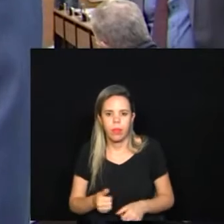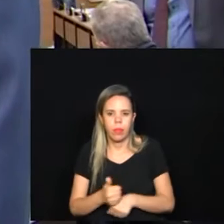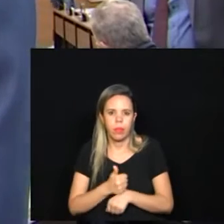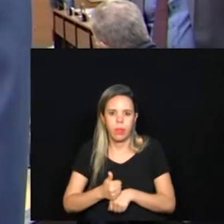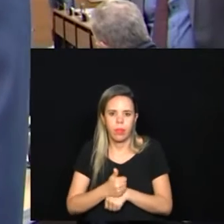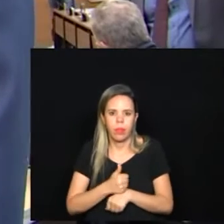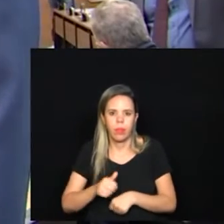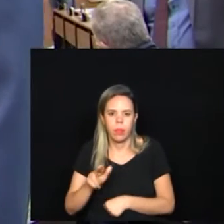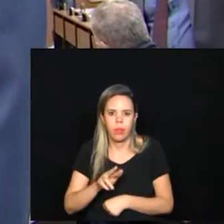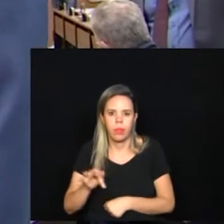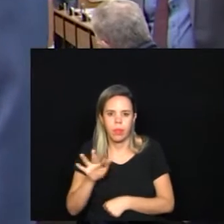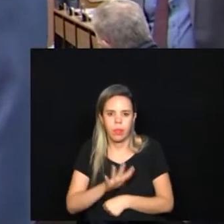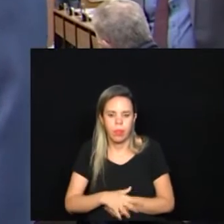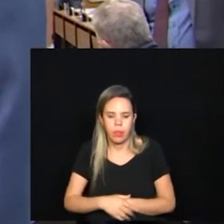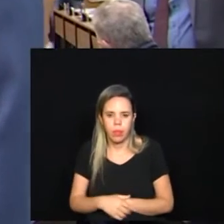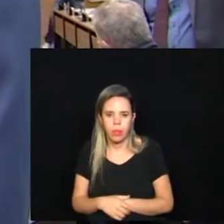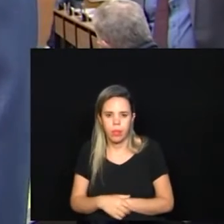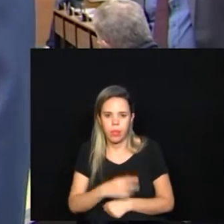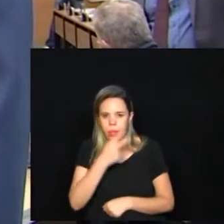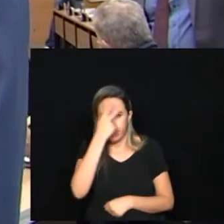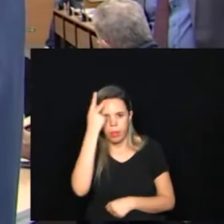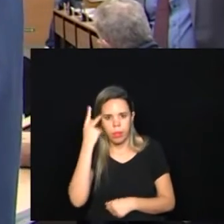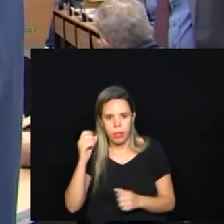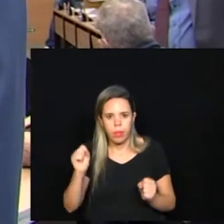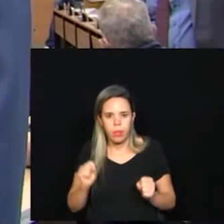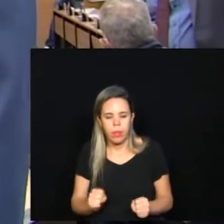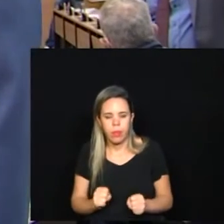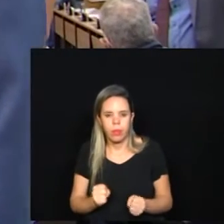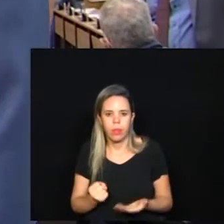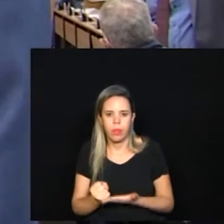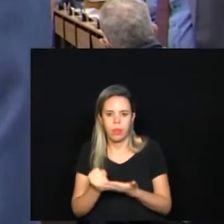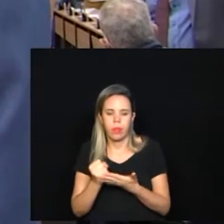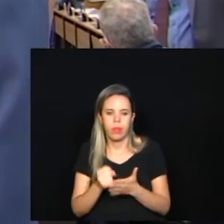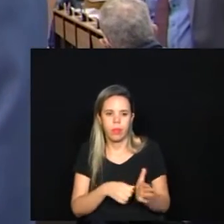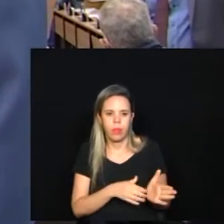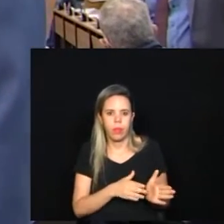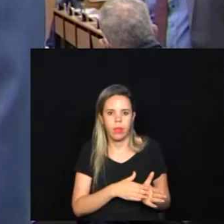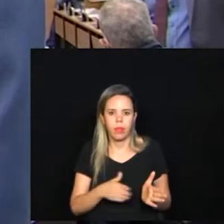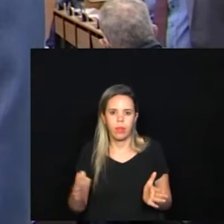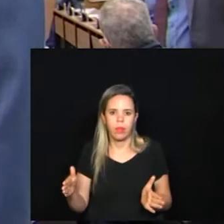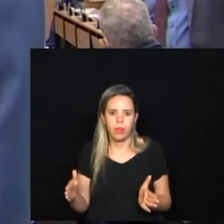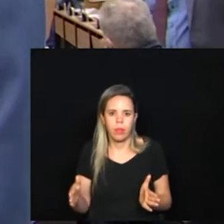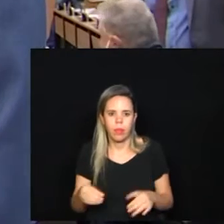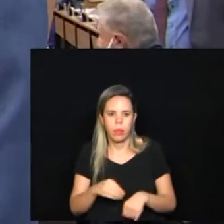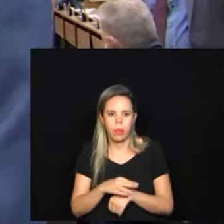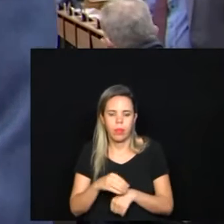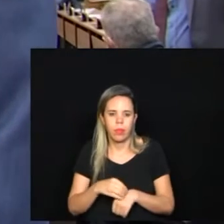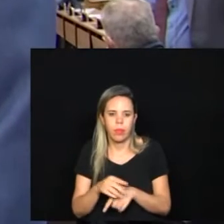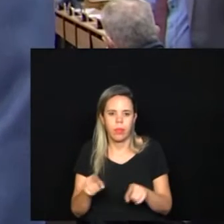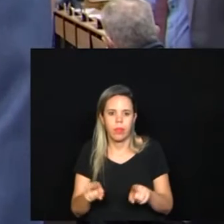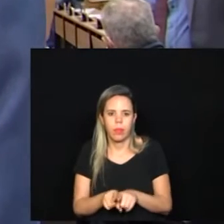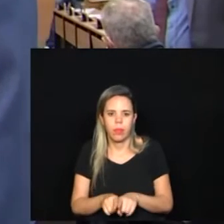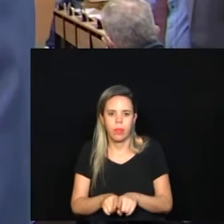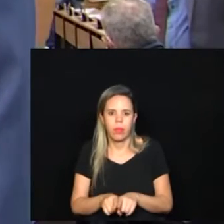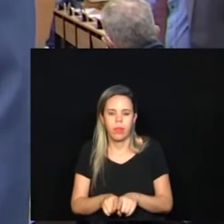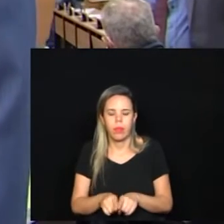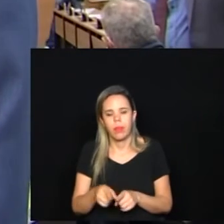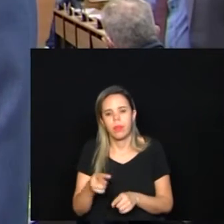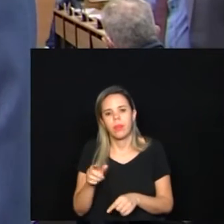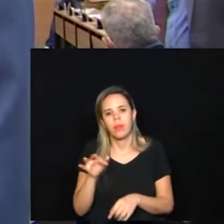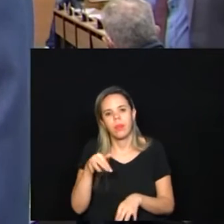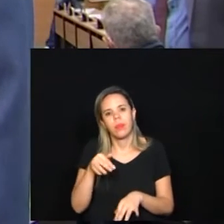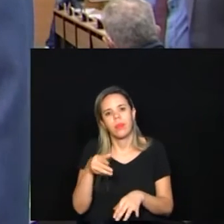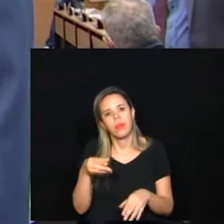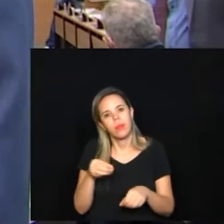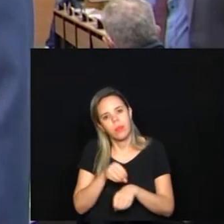das universidades, as pessoas que possam contribuir nesse processo para trazer também essa questão acadêmica para dentro